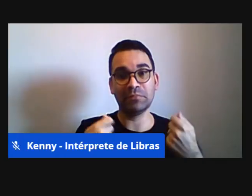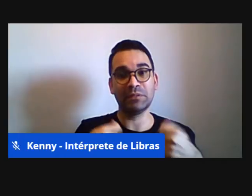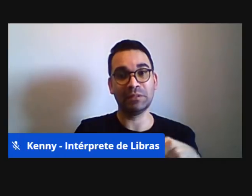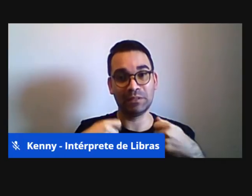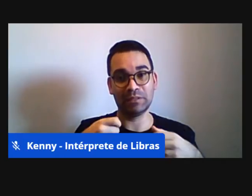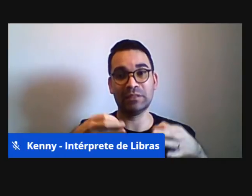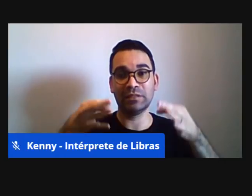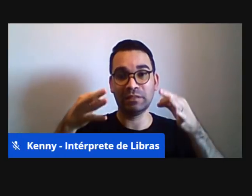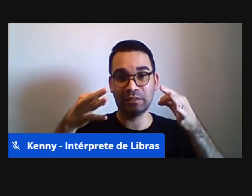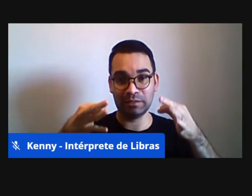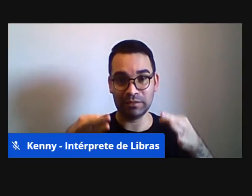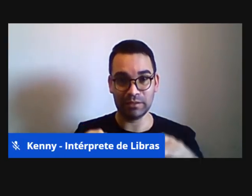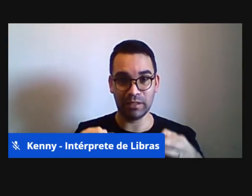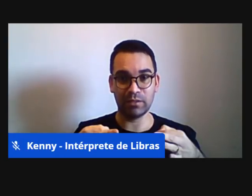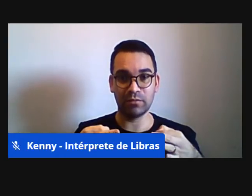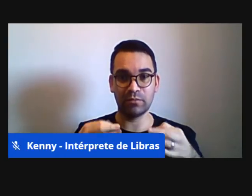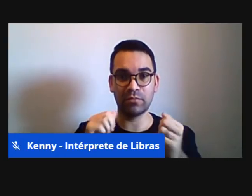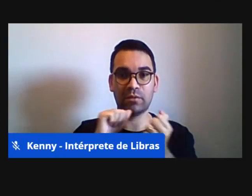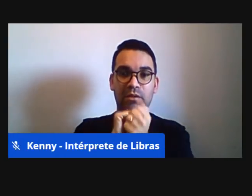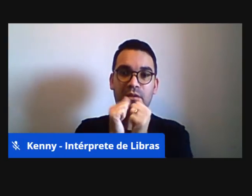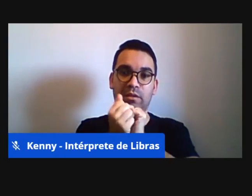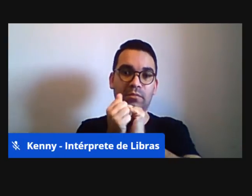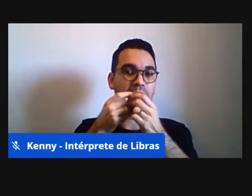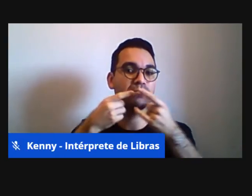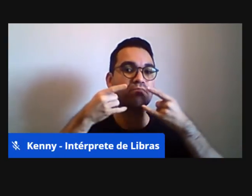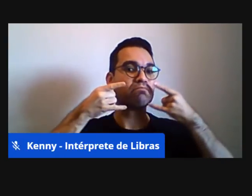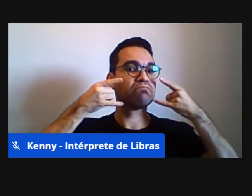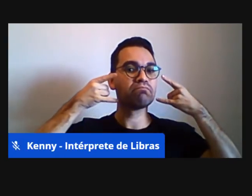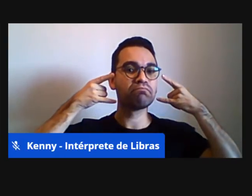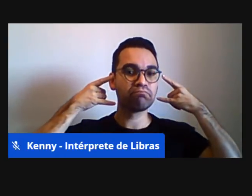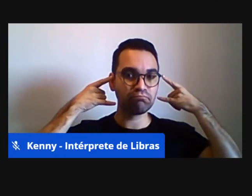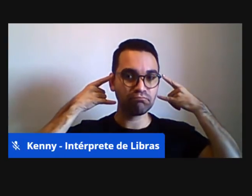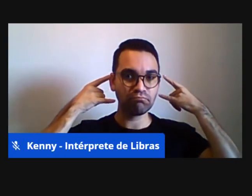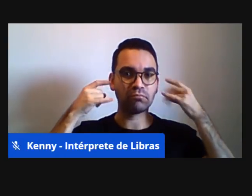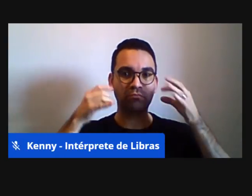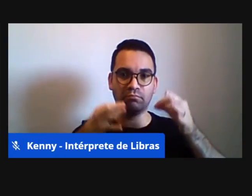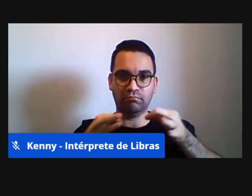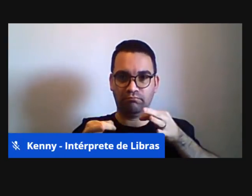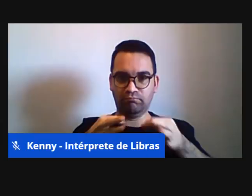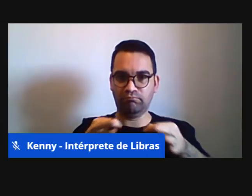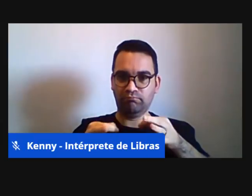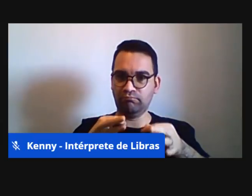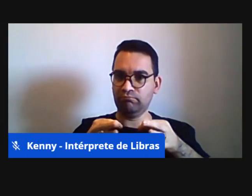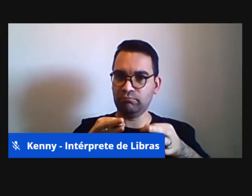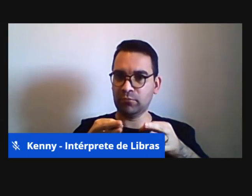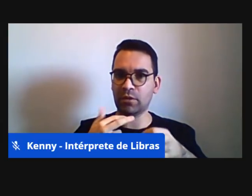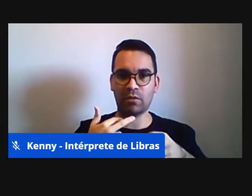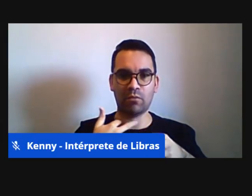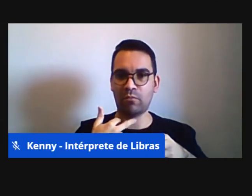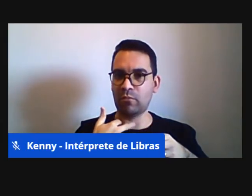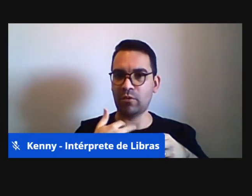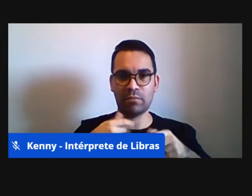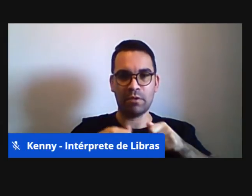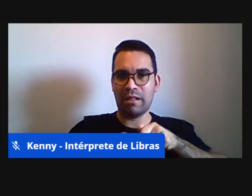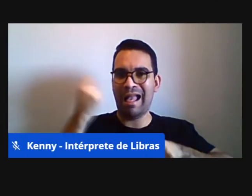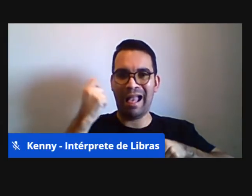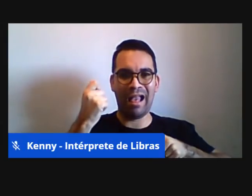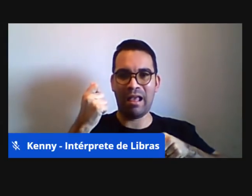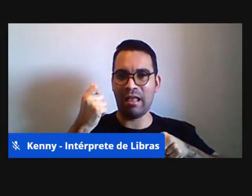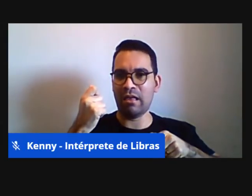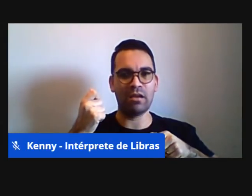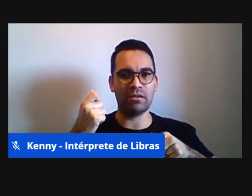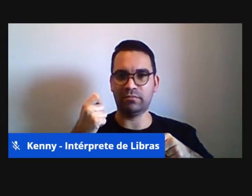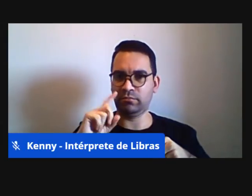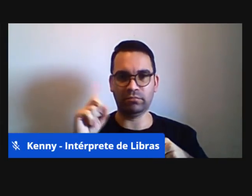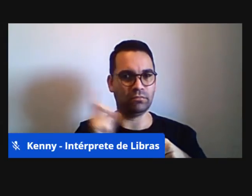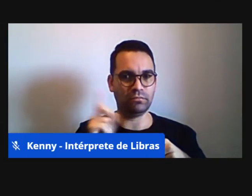rosto, ela também não vai ser eficiente. Se ela estiver rasgada, porque às vezes ela rasga aqui embaixo, também não vai adiantar. Então, de qualquer